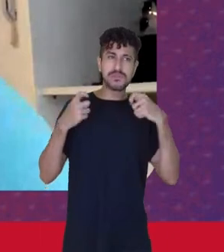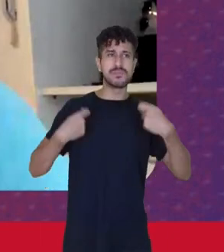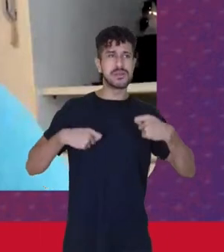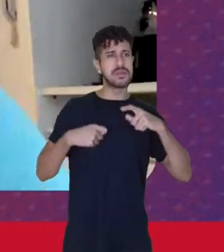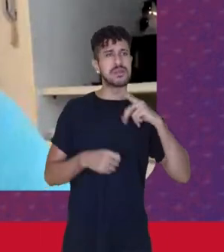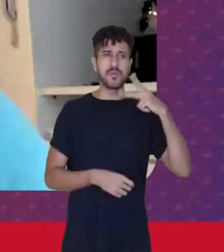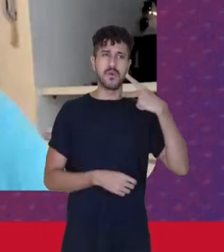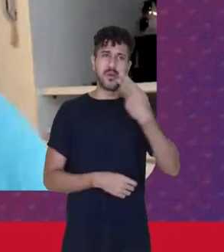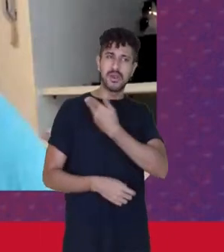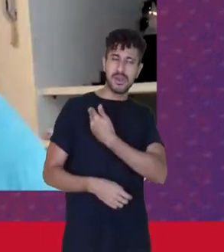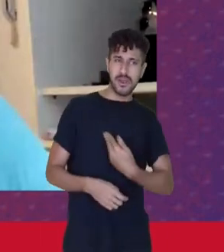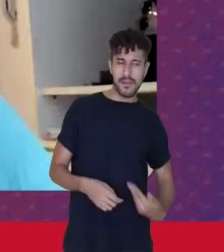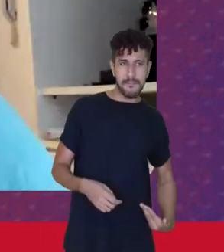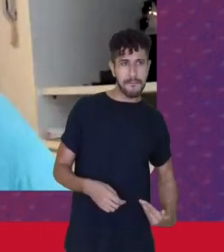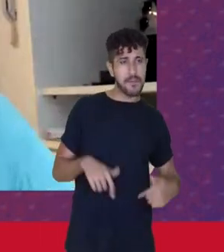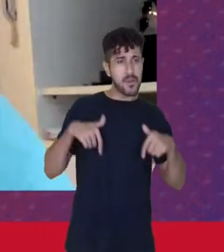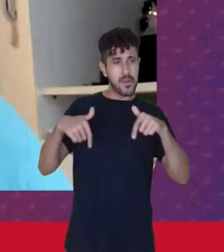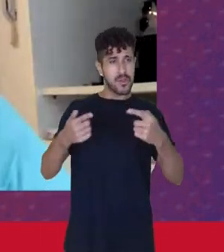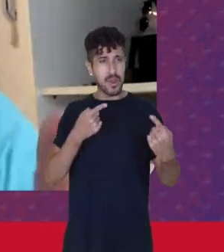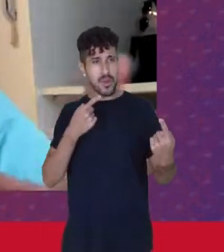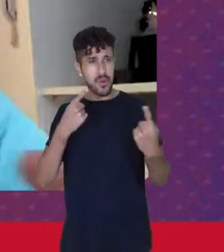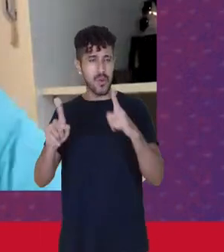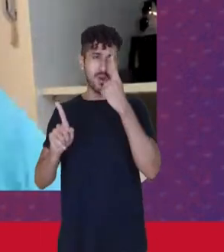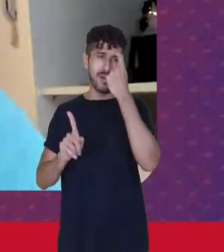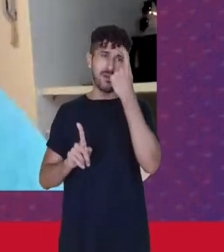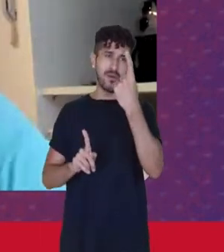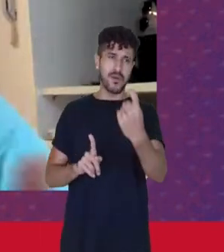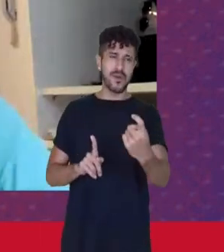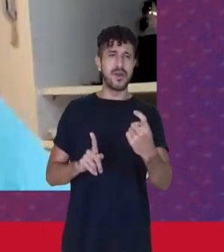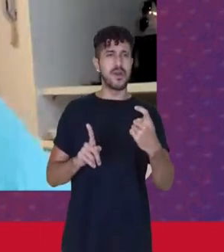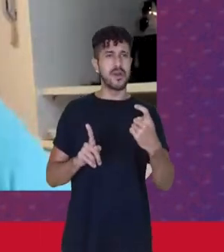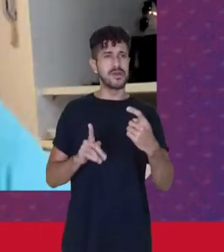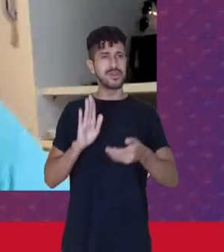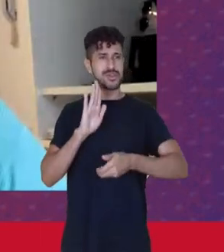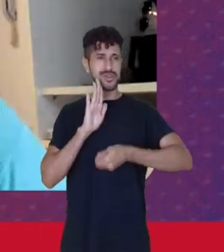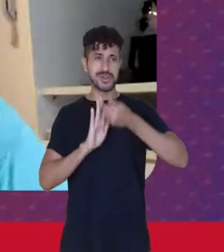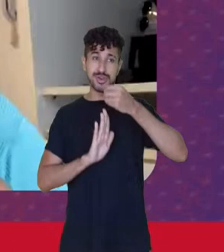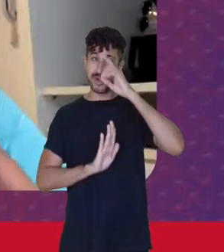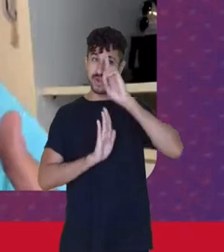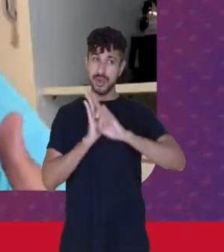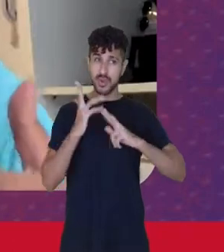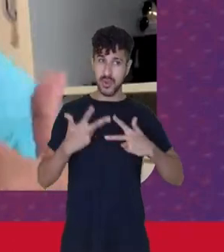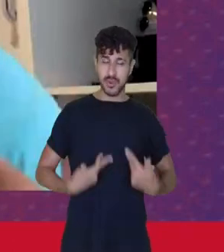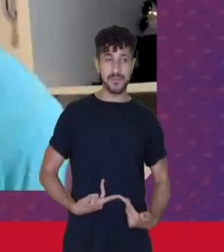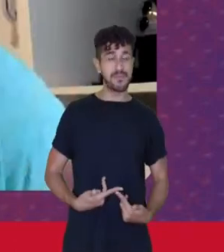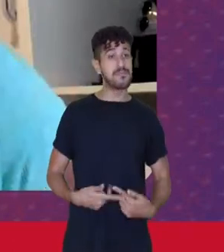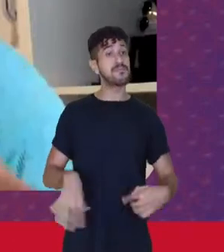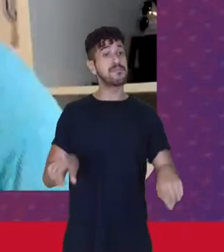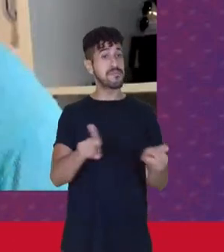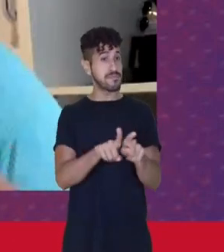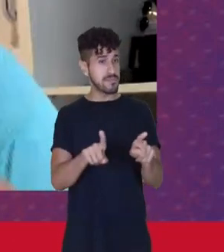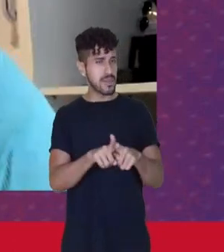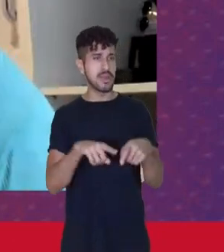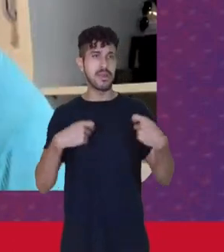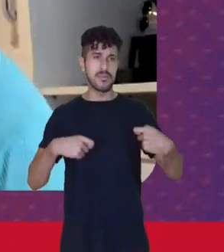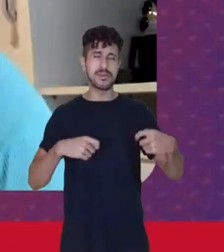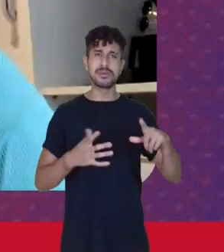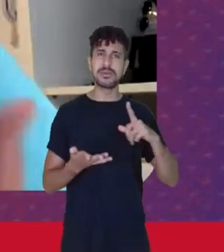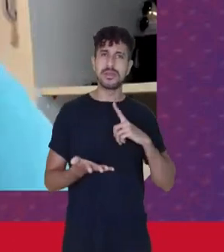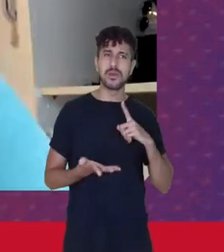ter política pública de combate à violência, né, afronta aos direitos humanos e tal. Como também